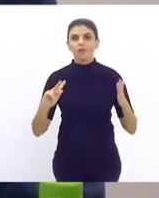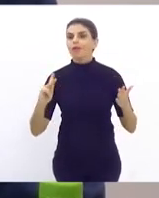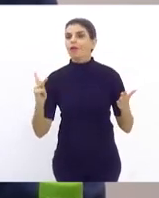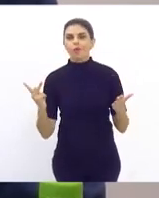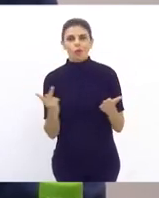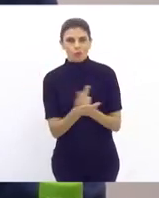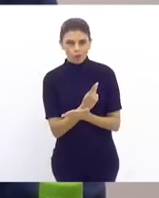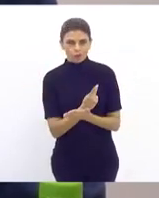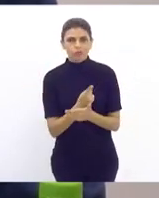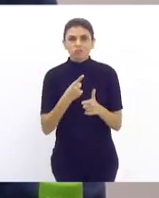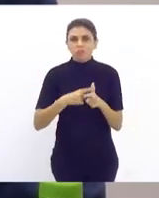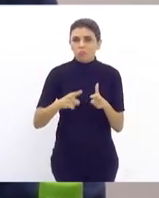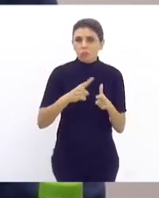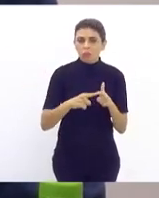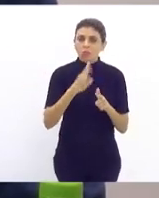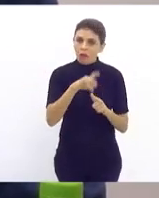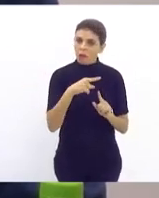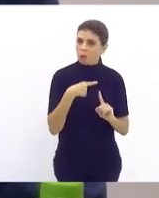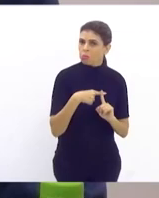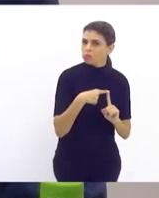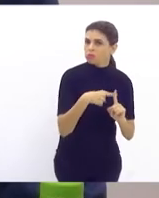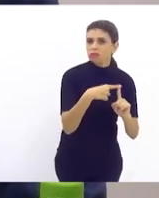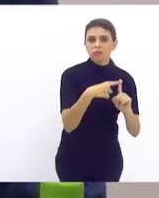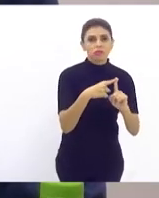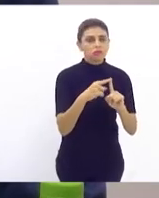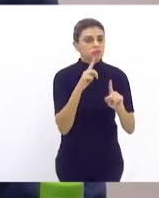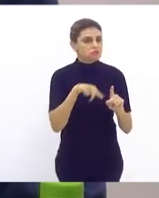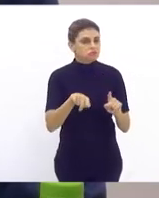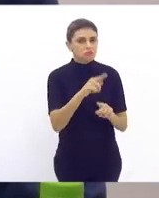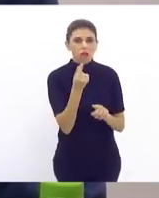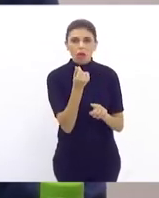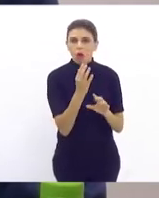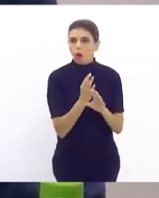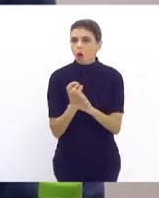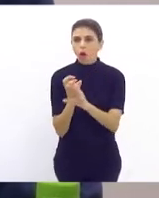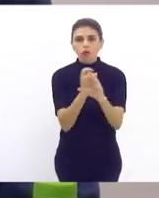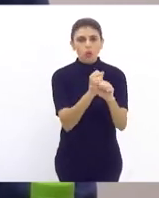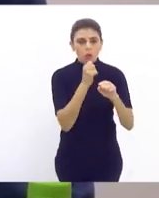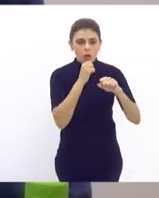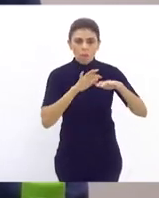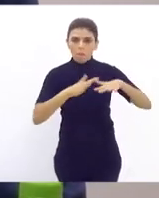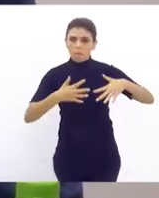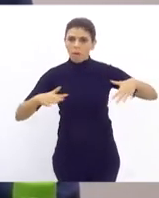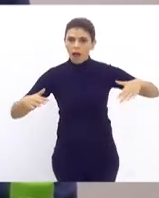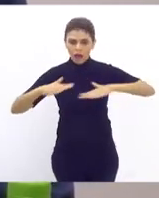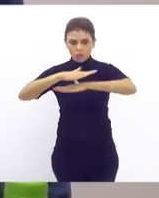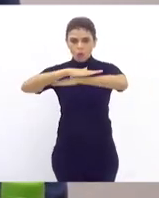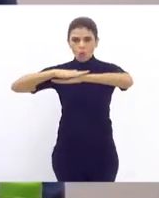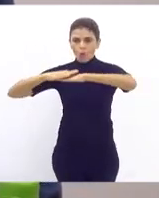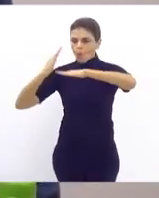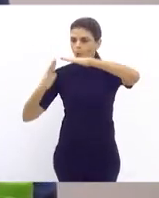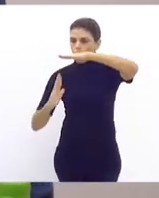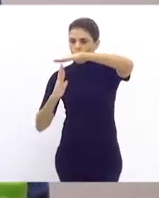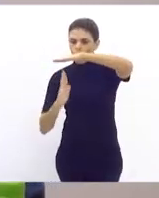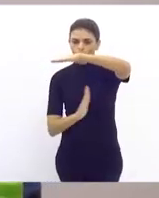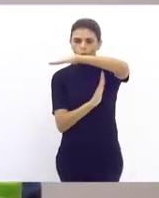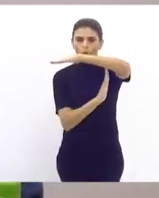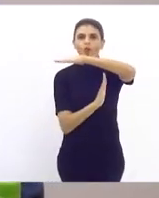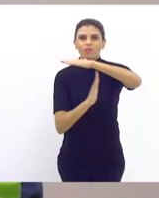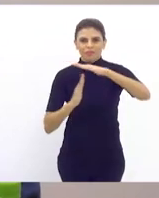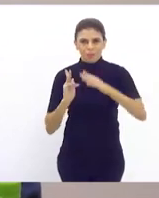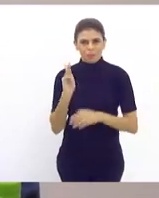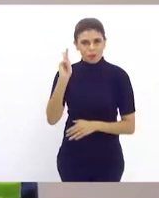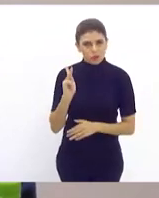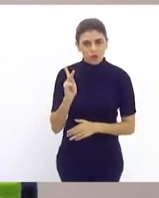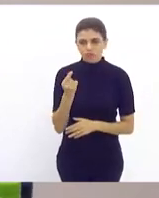Os efeitos da lei são totalmente positivos, tanto no ponto de vista econômico para a economia do mar, geração de renda, emprego, impostos, uma